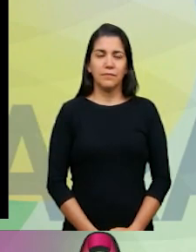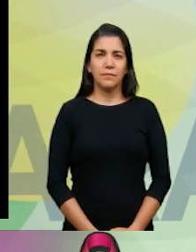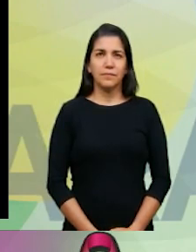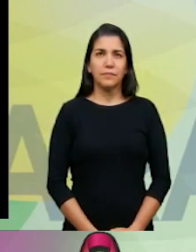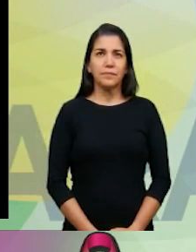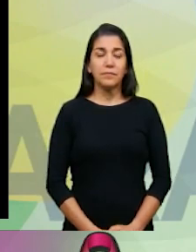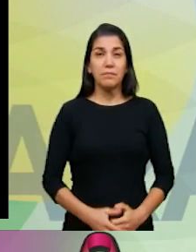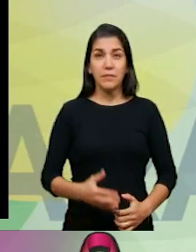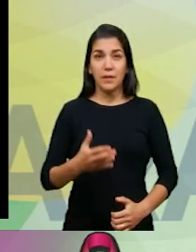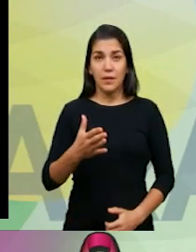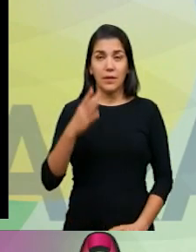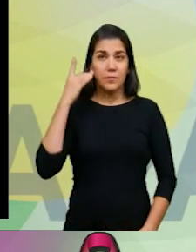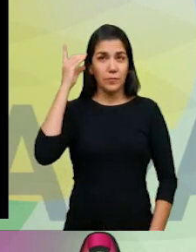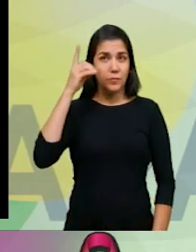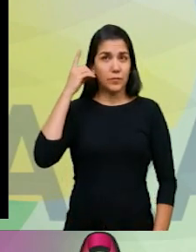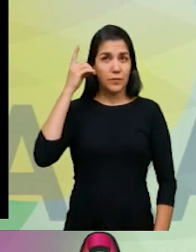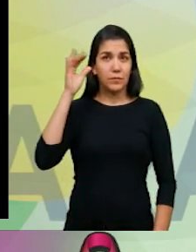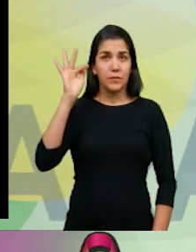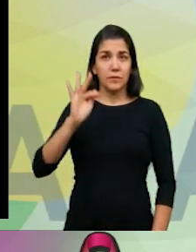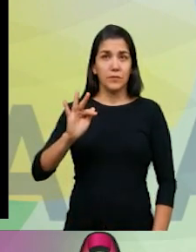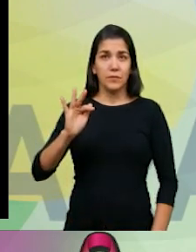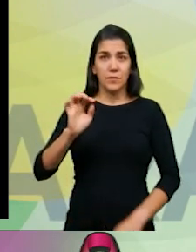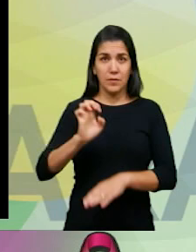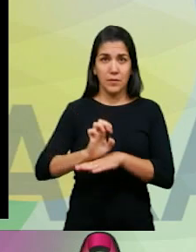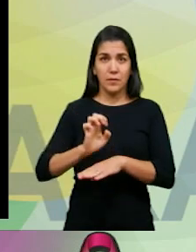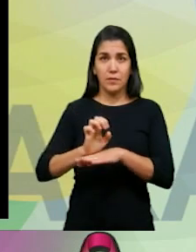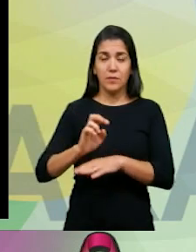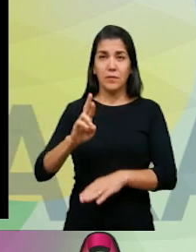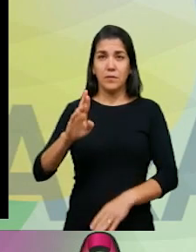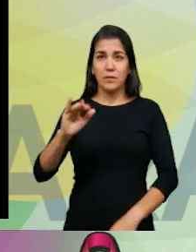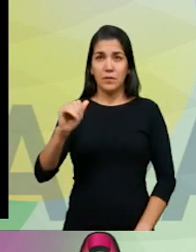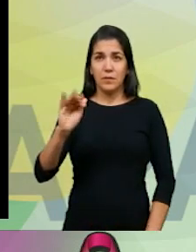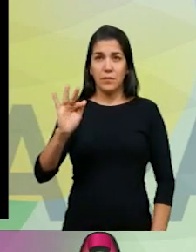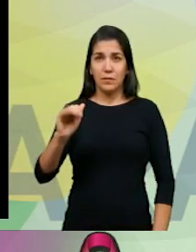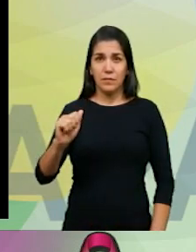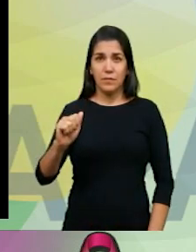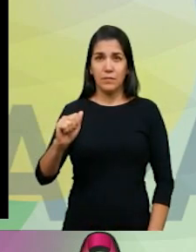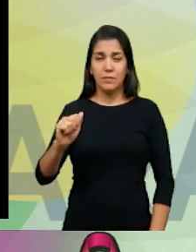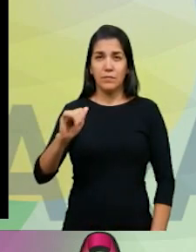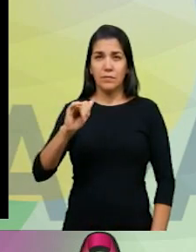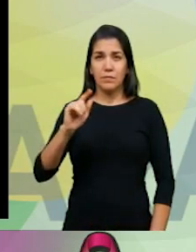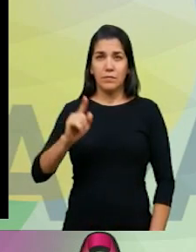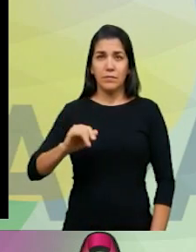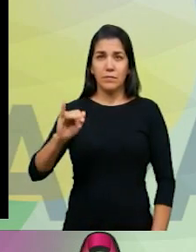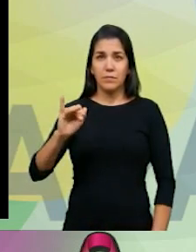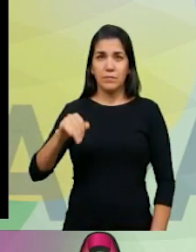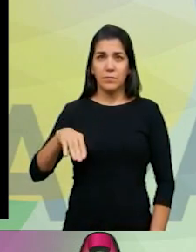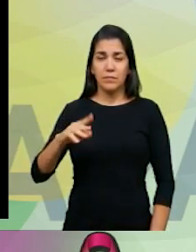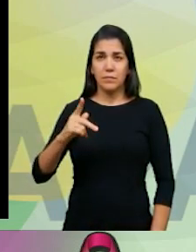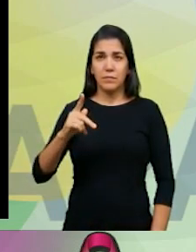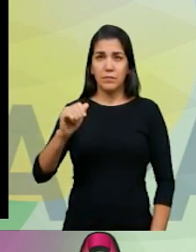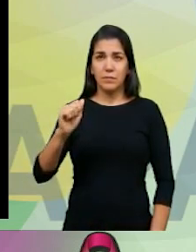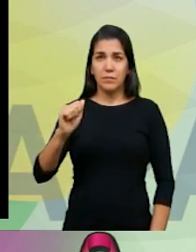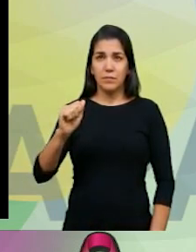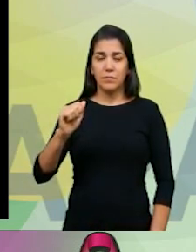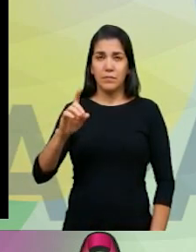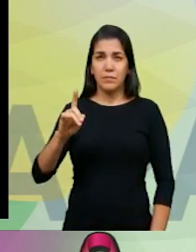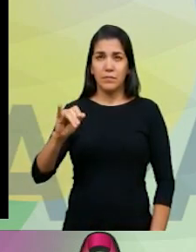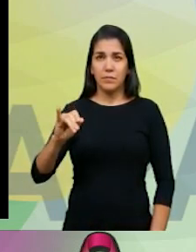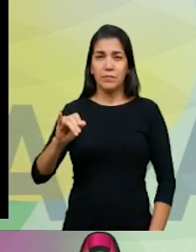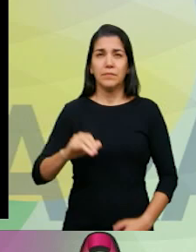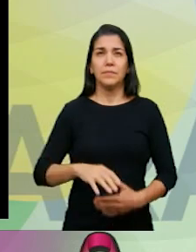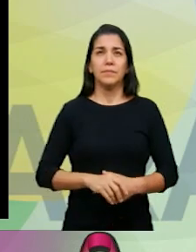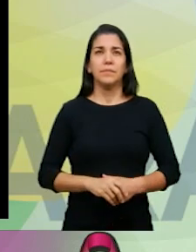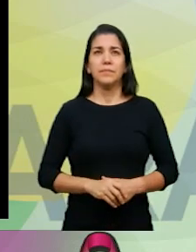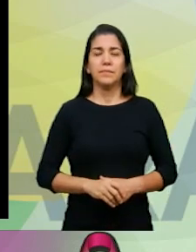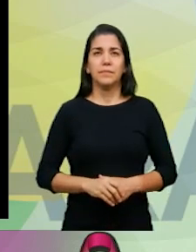Este é o deputado Rafa Zimbaldi, muito simpático, inclusive é do Cidadania. O Arnaldinho não está presente, mas muito receptivo.